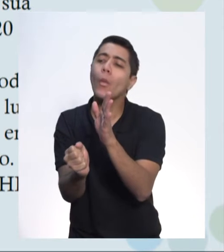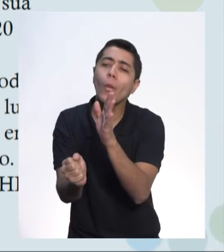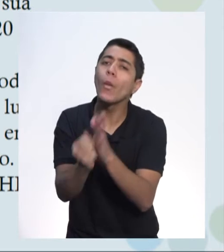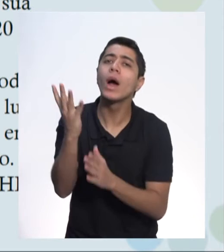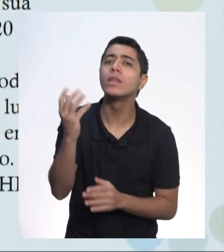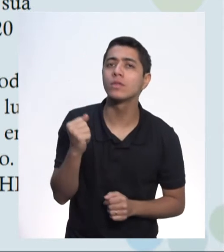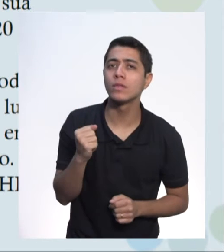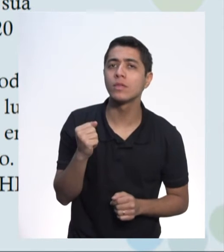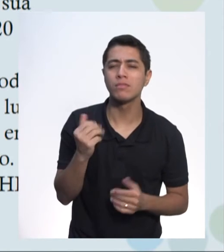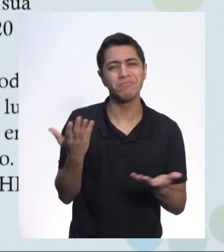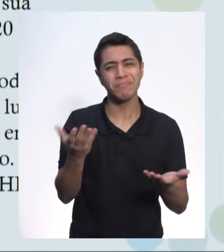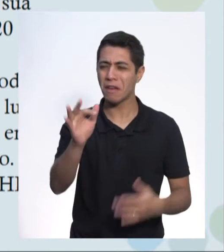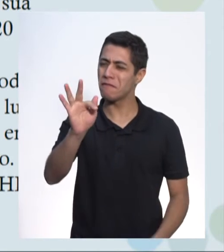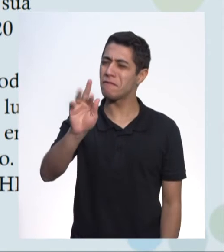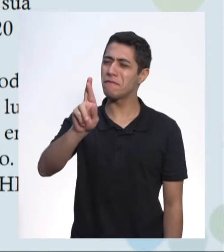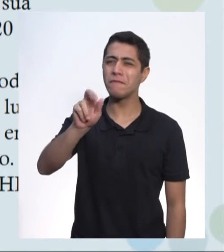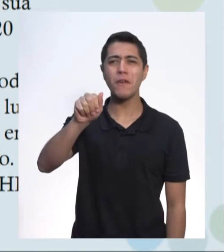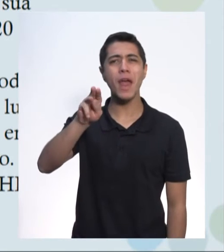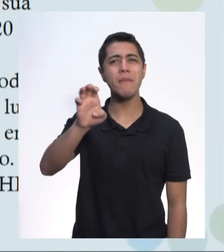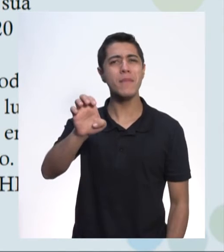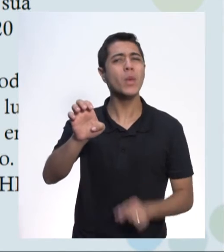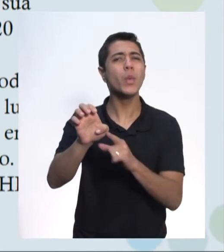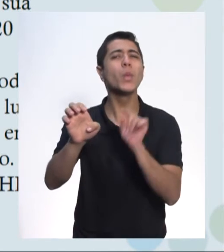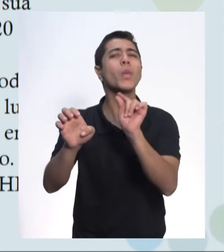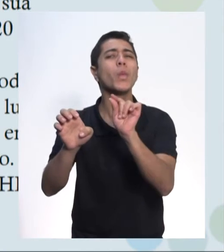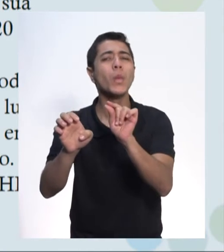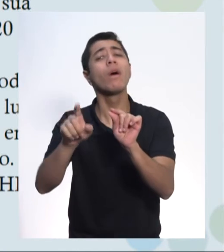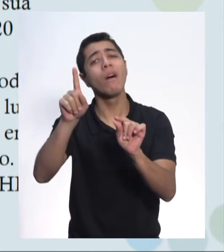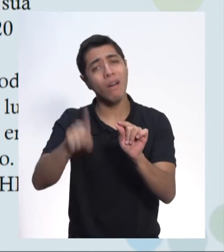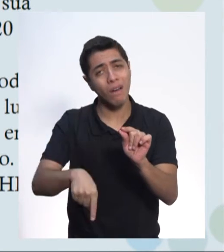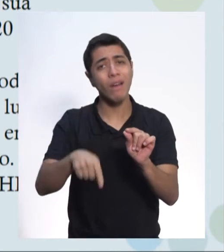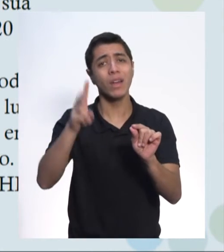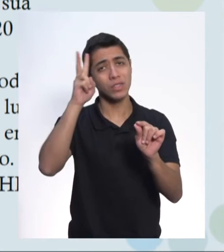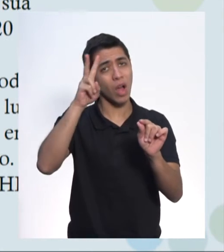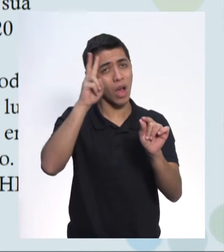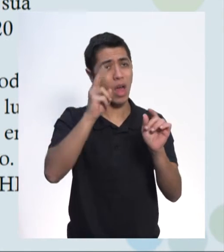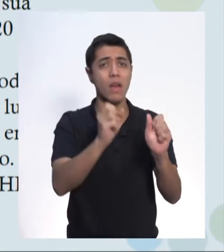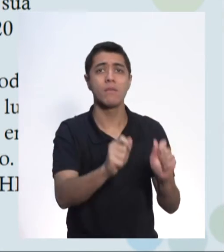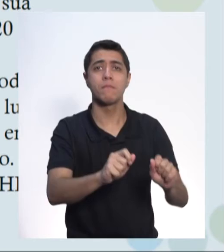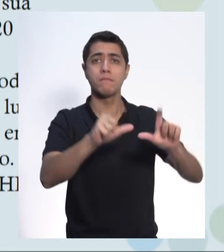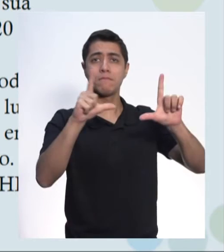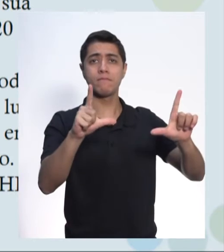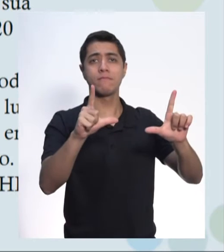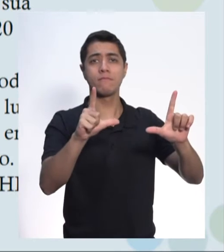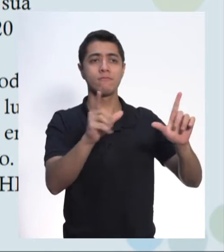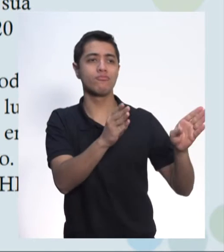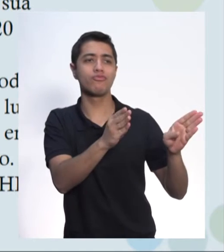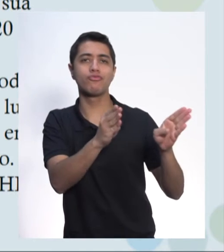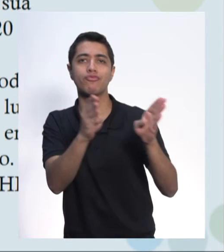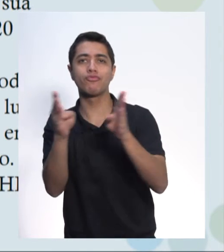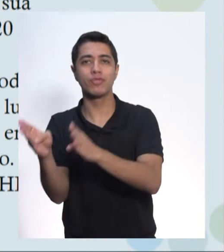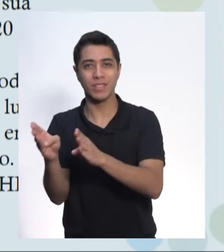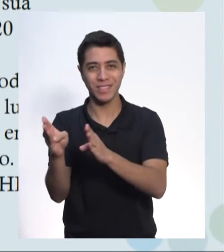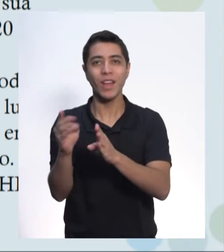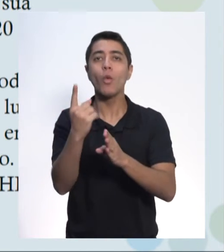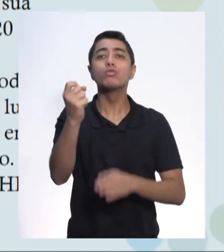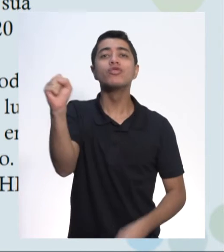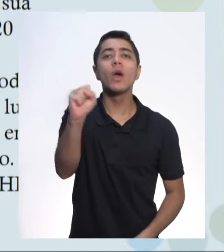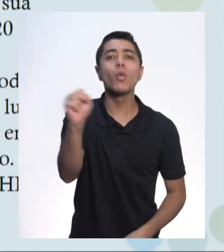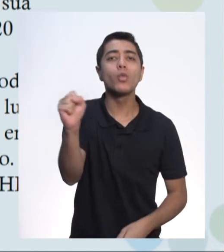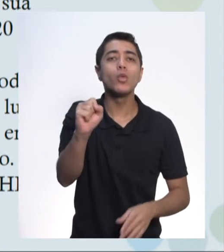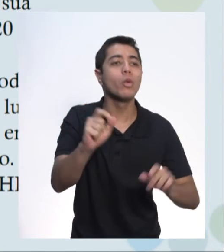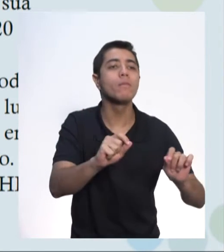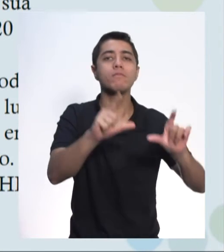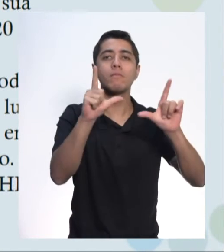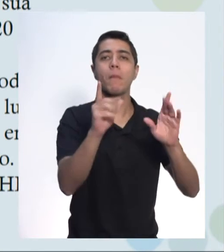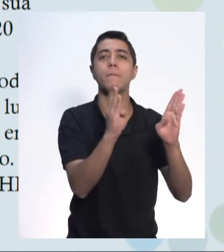Né? São os quadros por segundo. Se eu vou contar uma história no cinema, normalmente ele é contado em 24 quadros por segundo, que é o